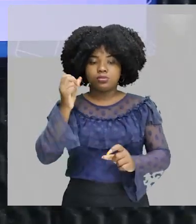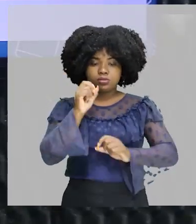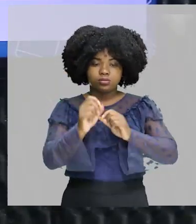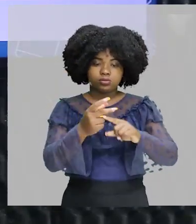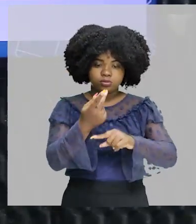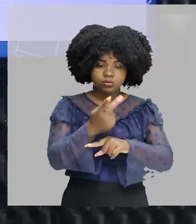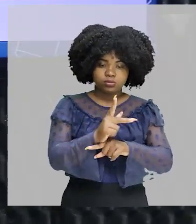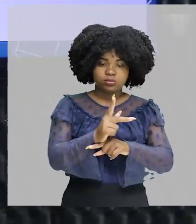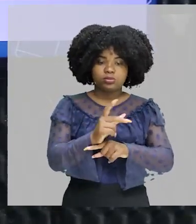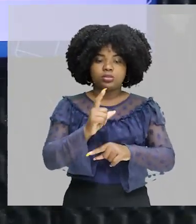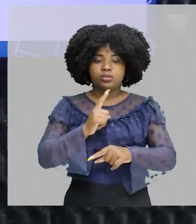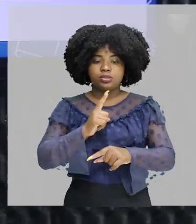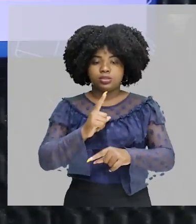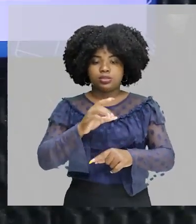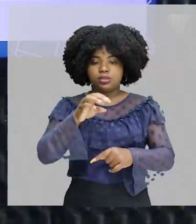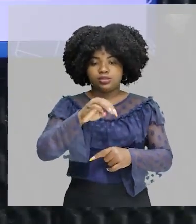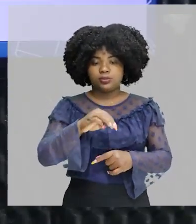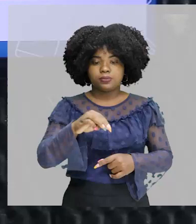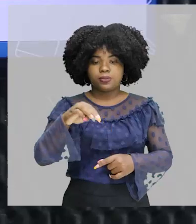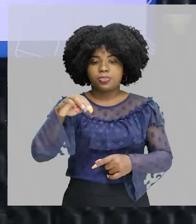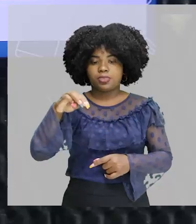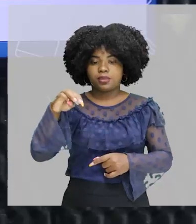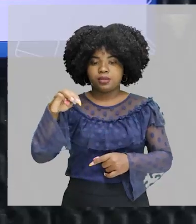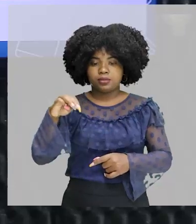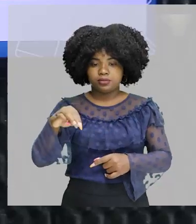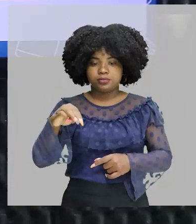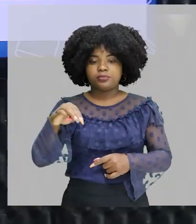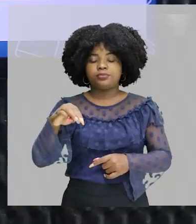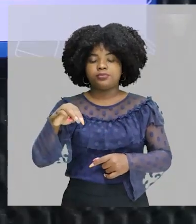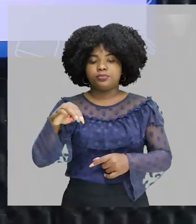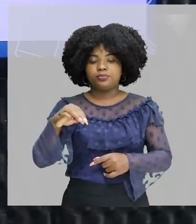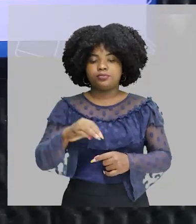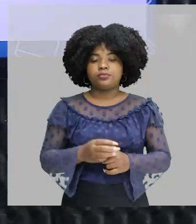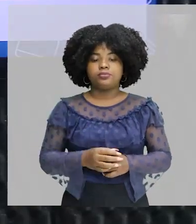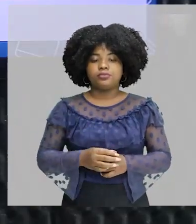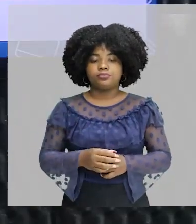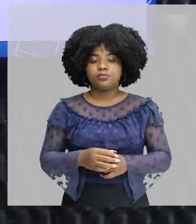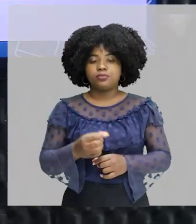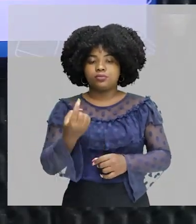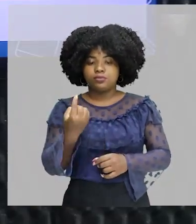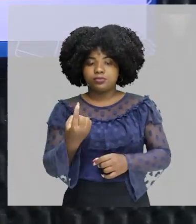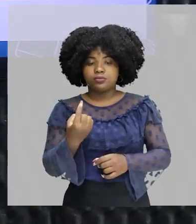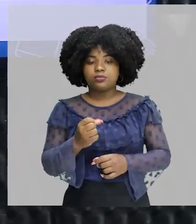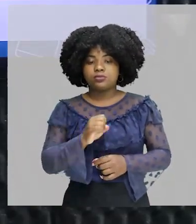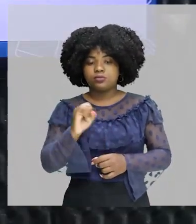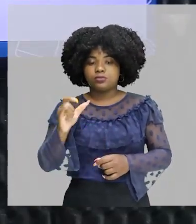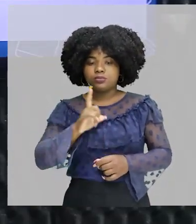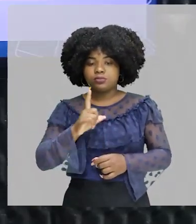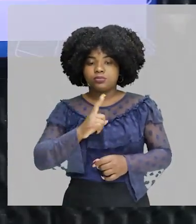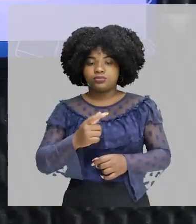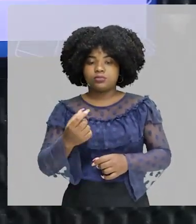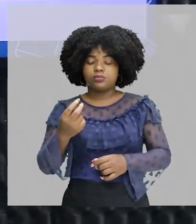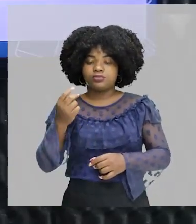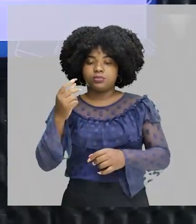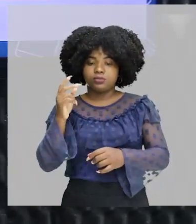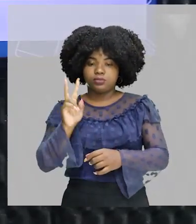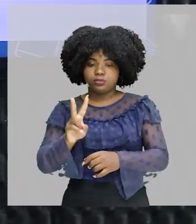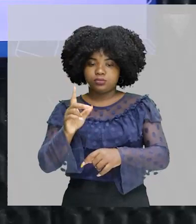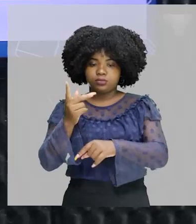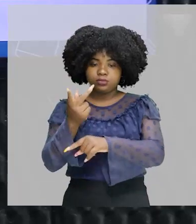1, se nós temos dois hidrogênios, duas unidades de massa atômica. Beleza? Mas o